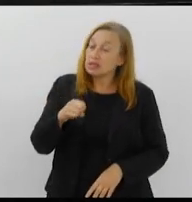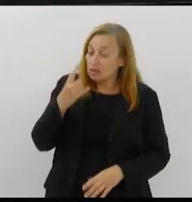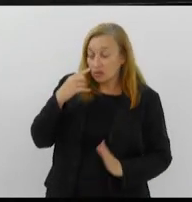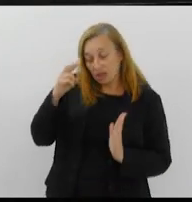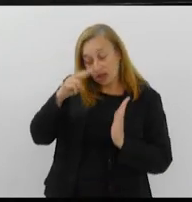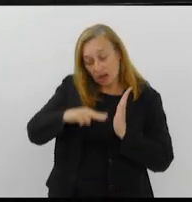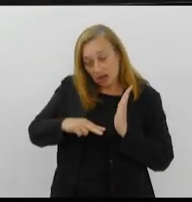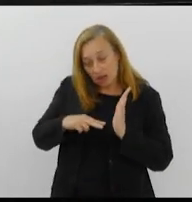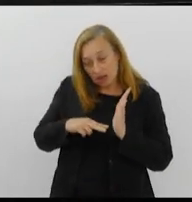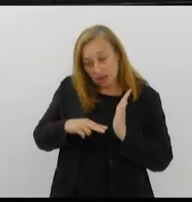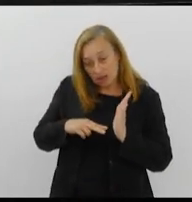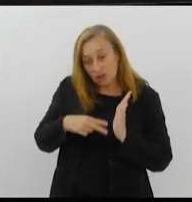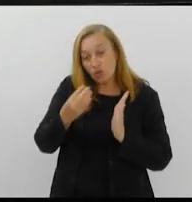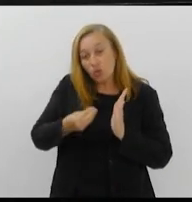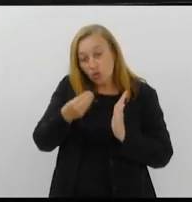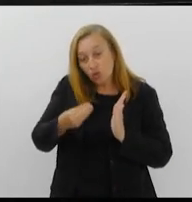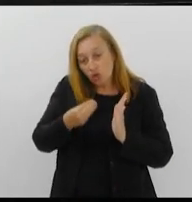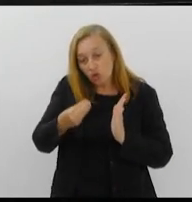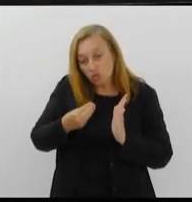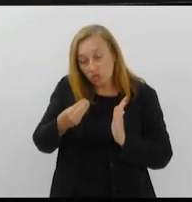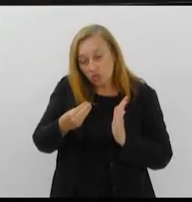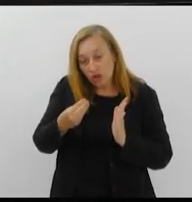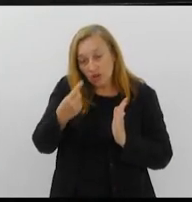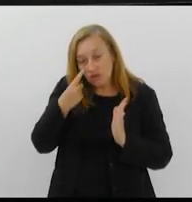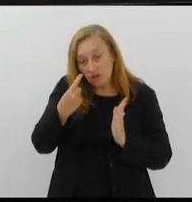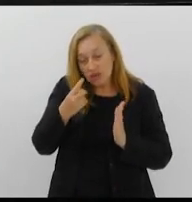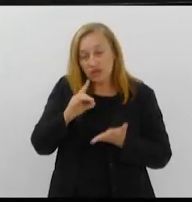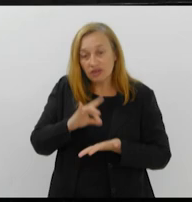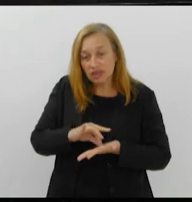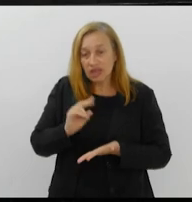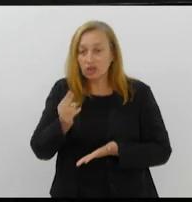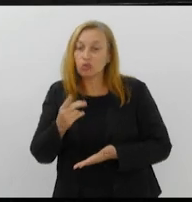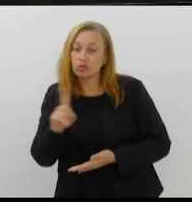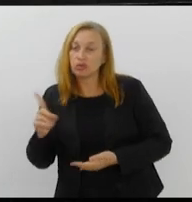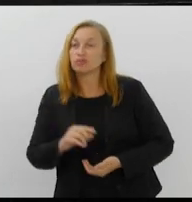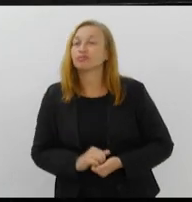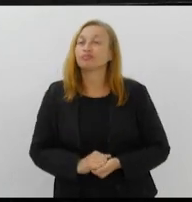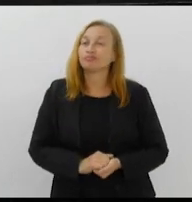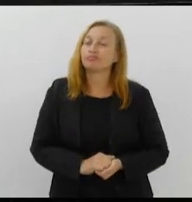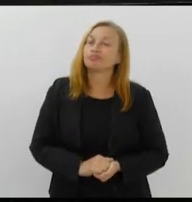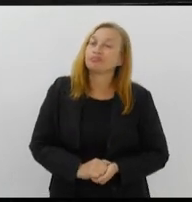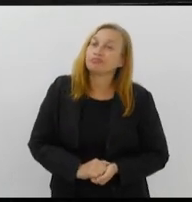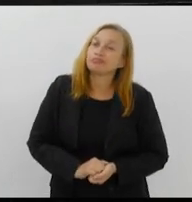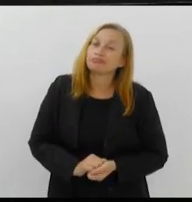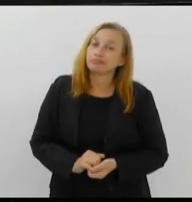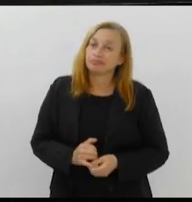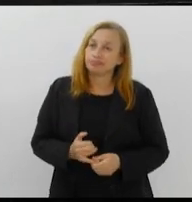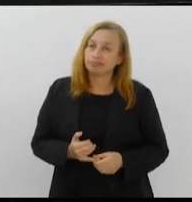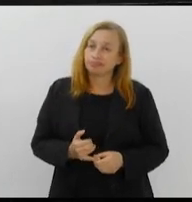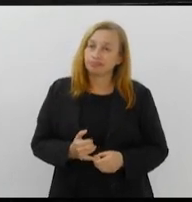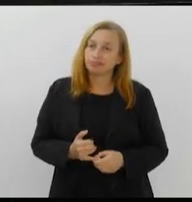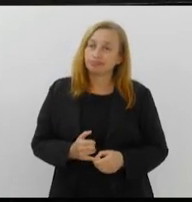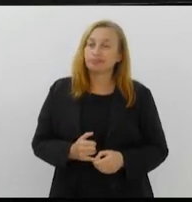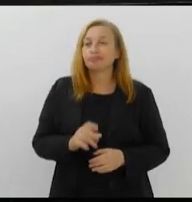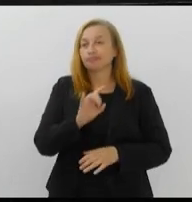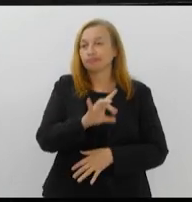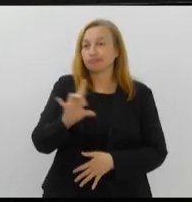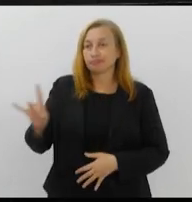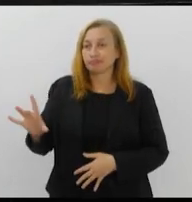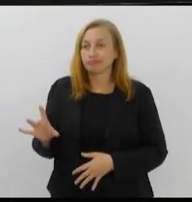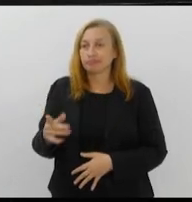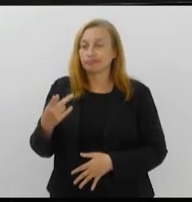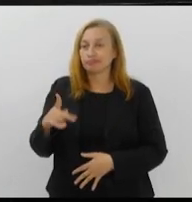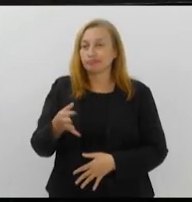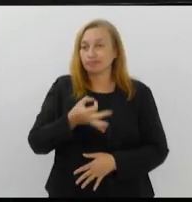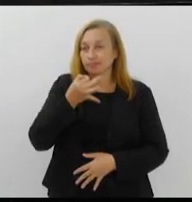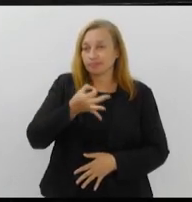lendo, como ele vai correr atrás para ver outras fontes para chegar a uma conclusão final e cada um formar a